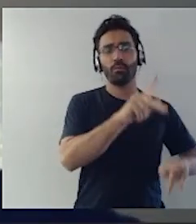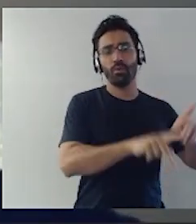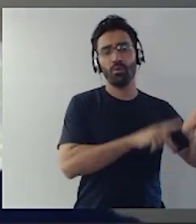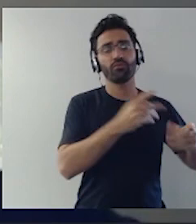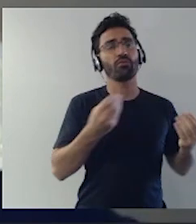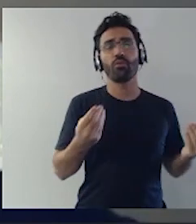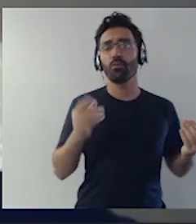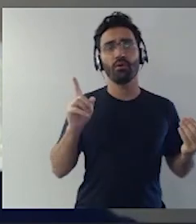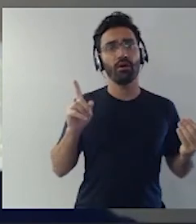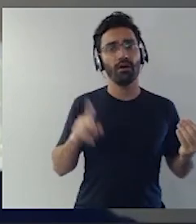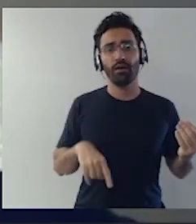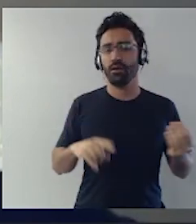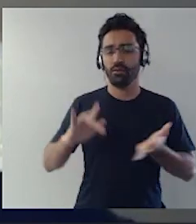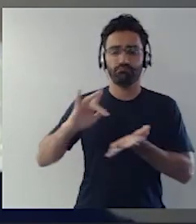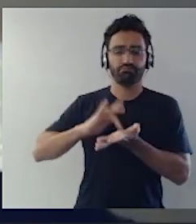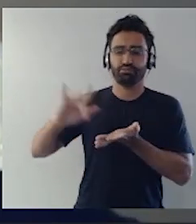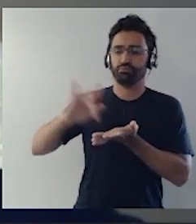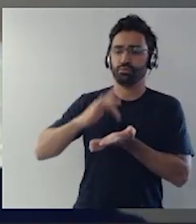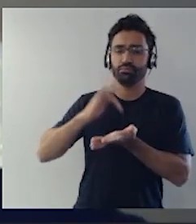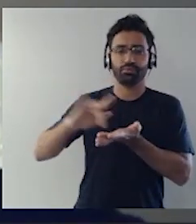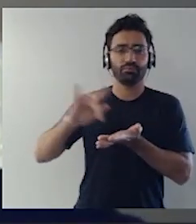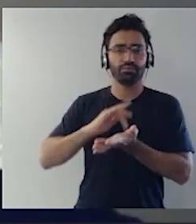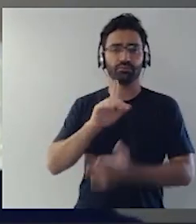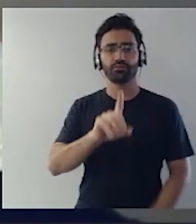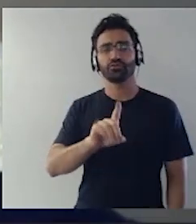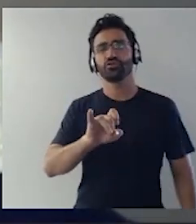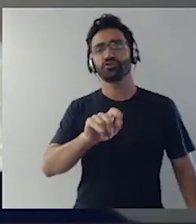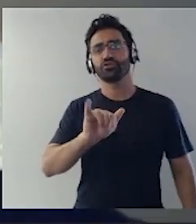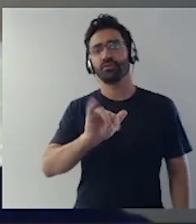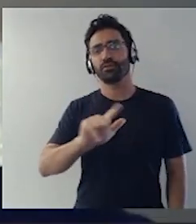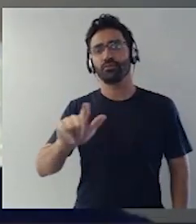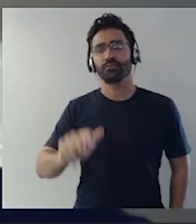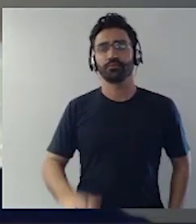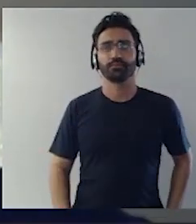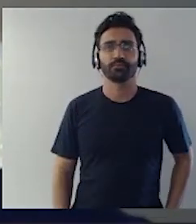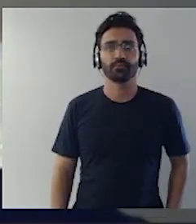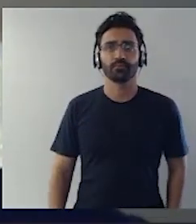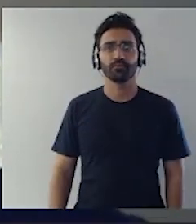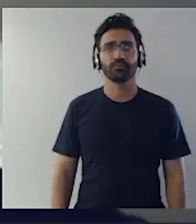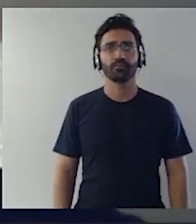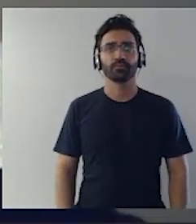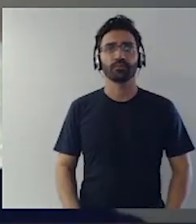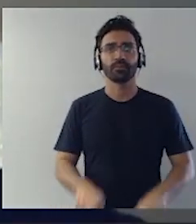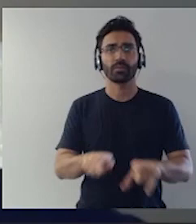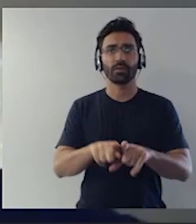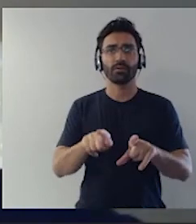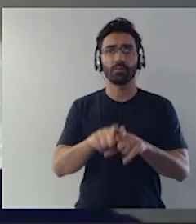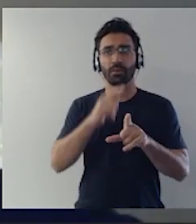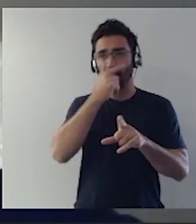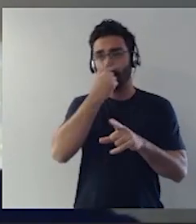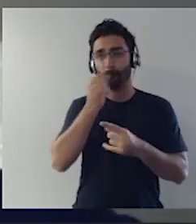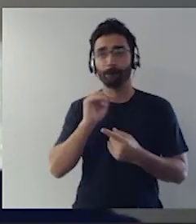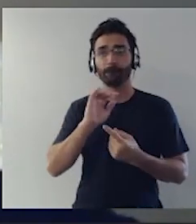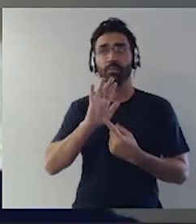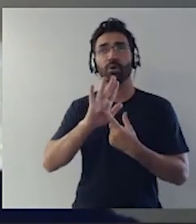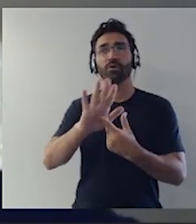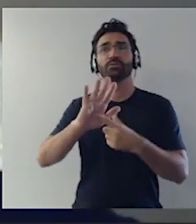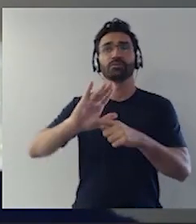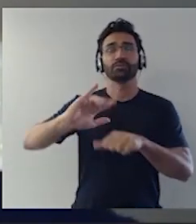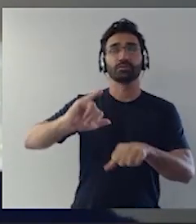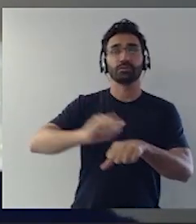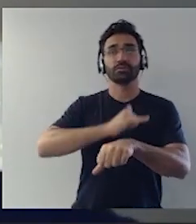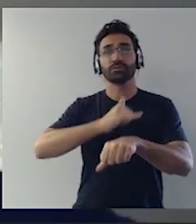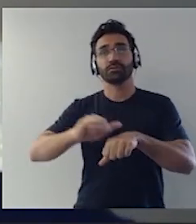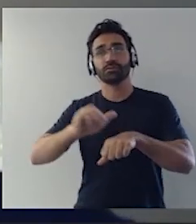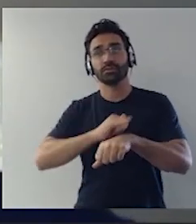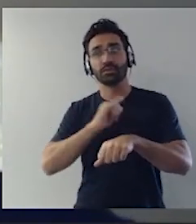dispositivos móveis e outros meios digitais, e estabelece como um de seus direcionadores estratégicos ou diretrizes a